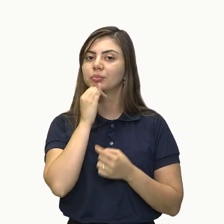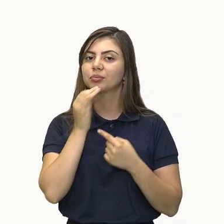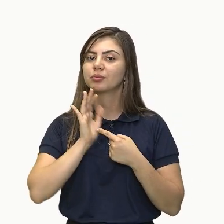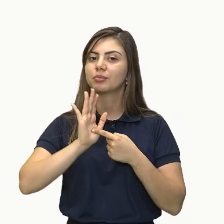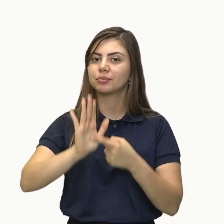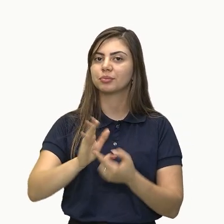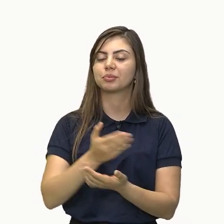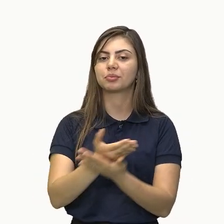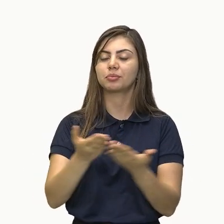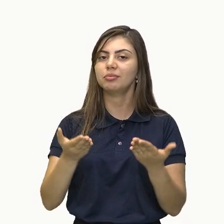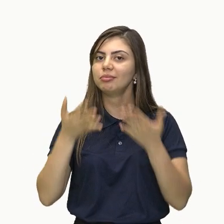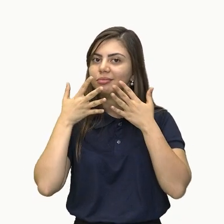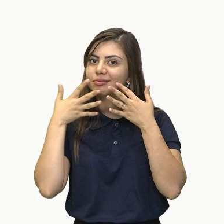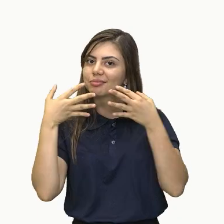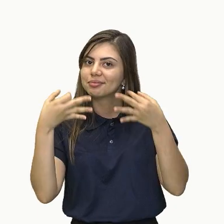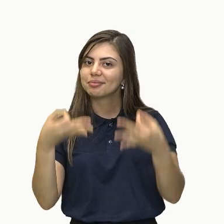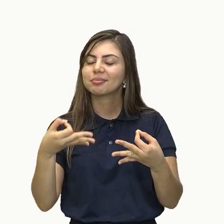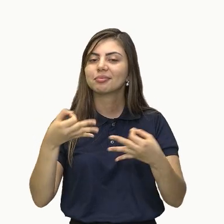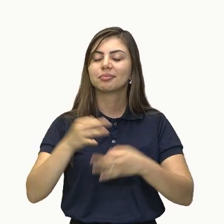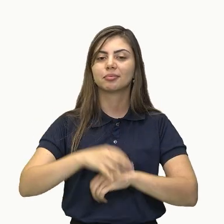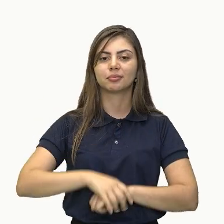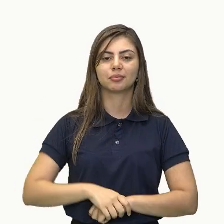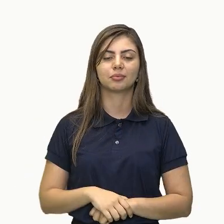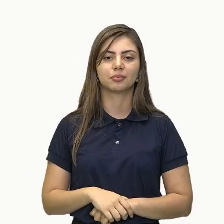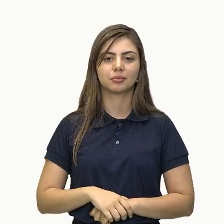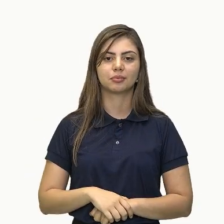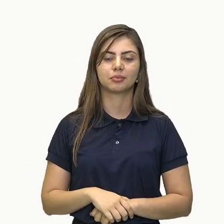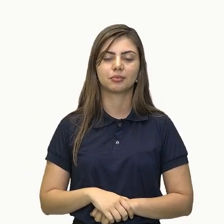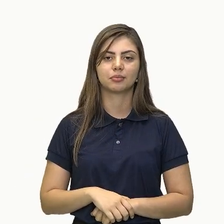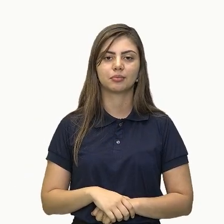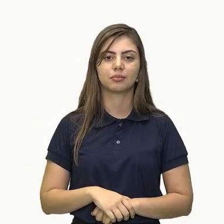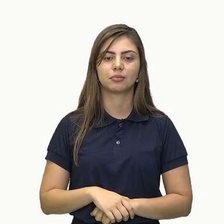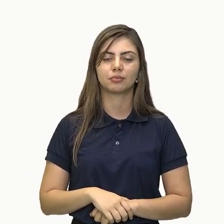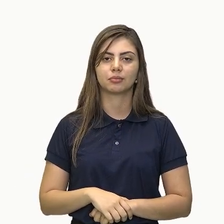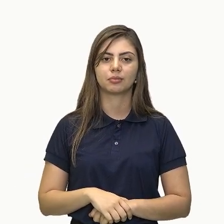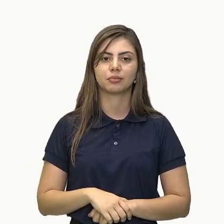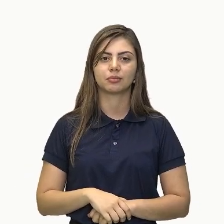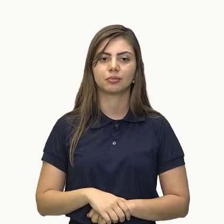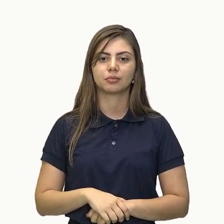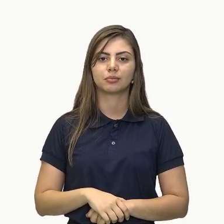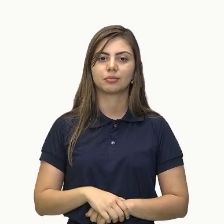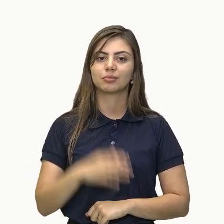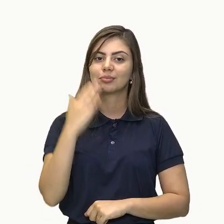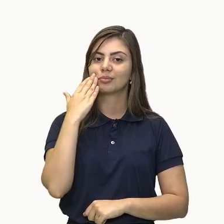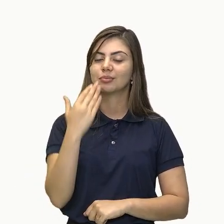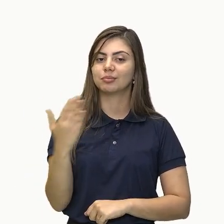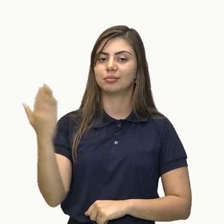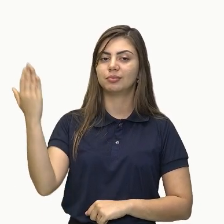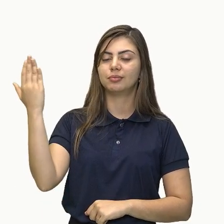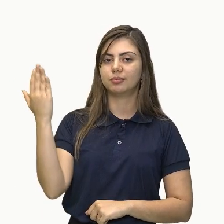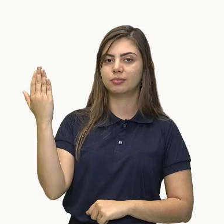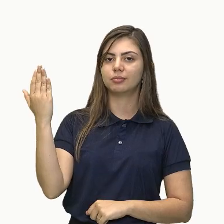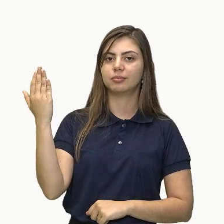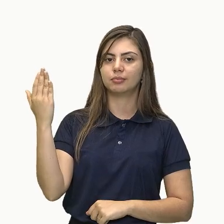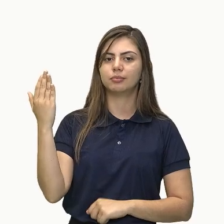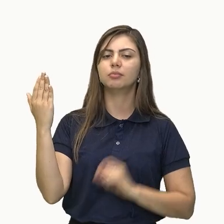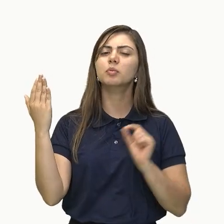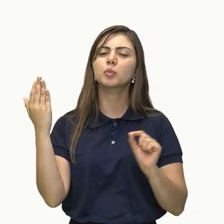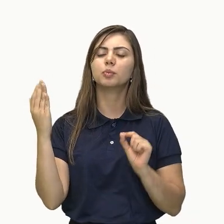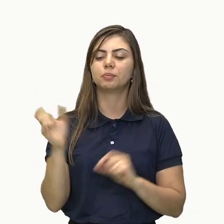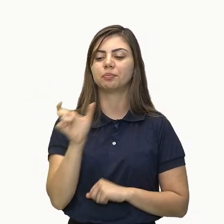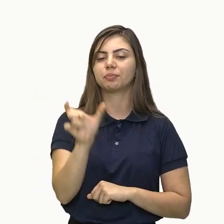bastante atenção. Alguns exemplos de contração nós vamos ver agora da língua inglesa. Então,